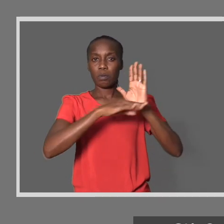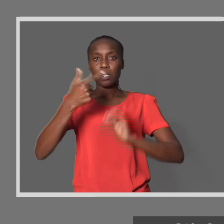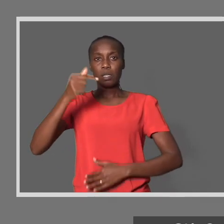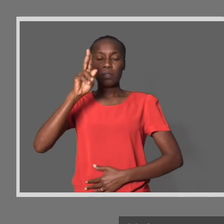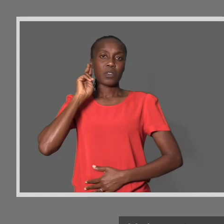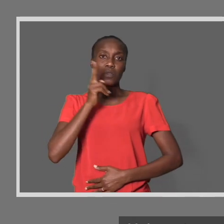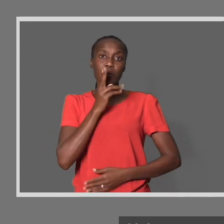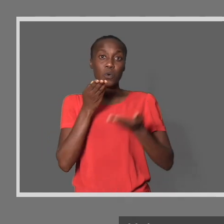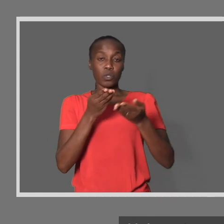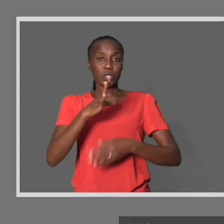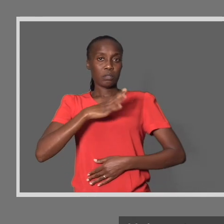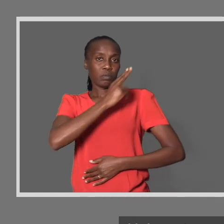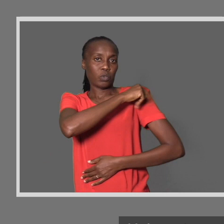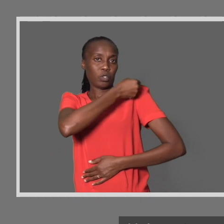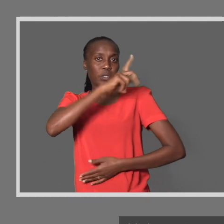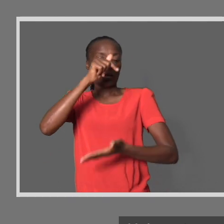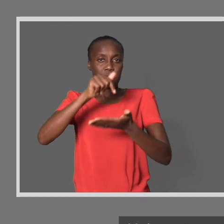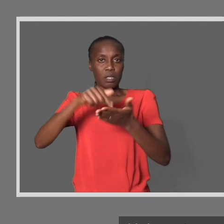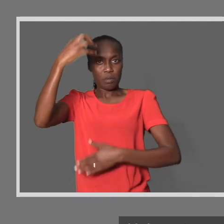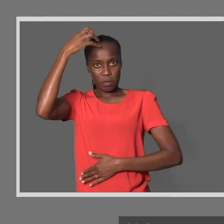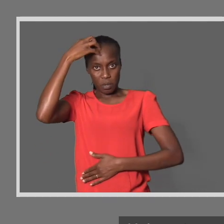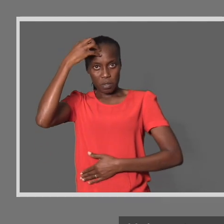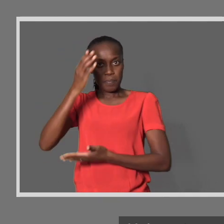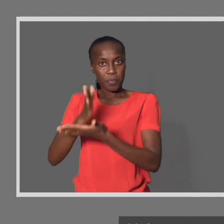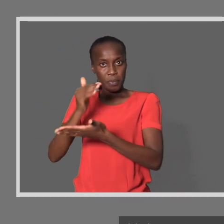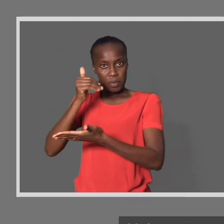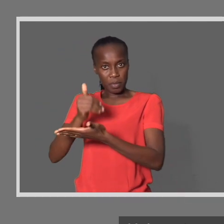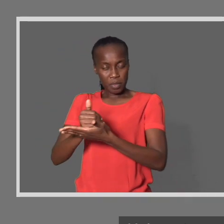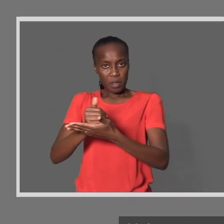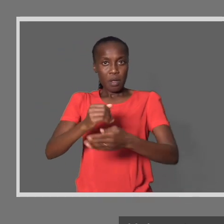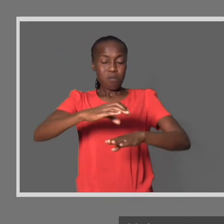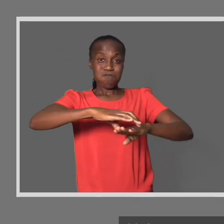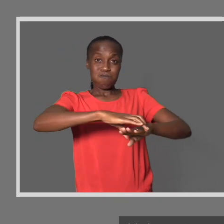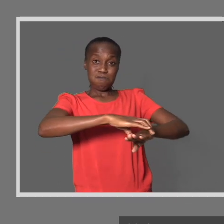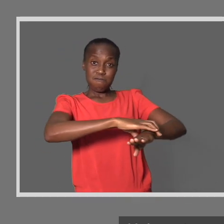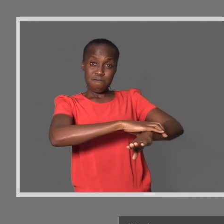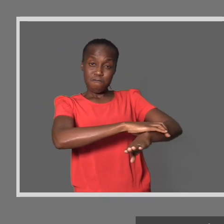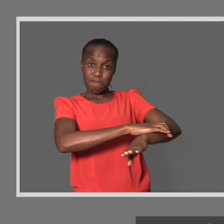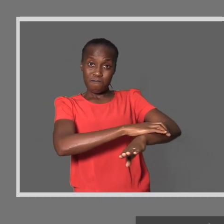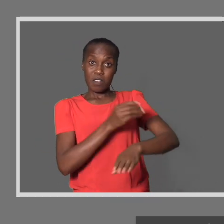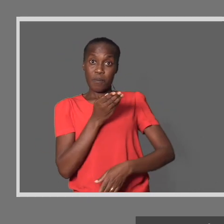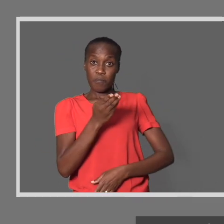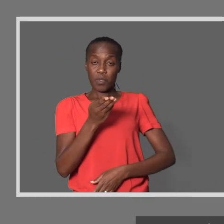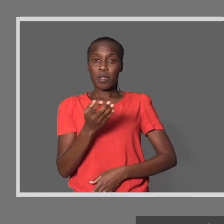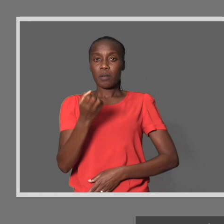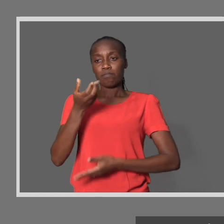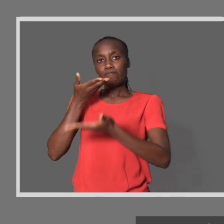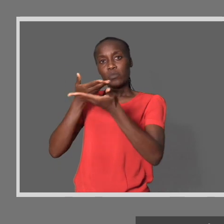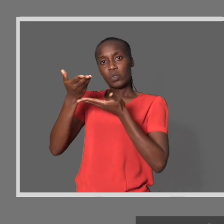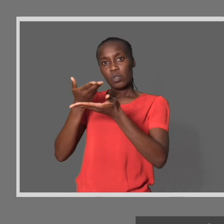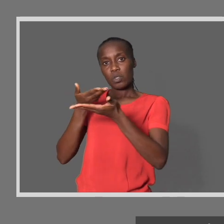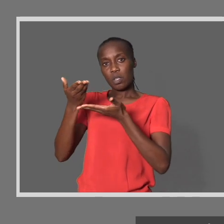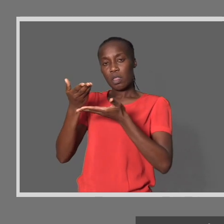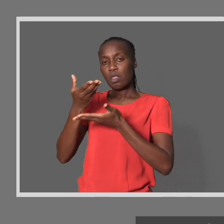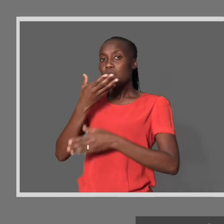TV Surdo. Hoje estamos no Estado Central de Maputo, departamento de ortopedia, onde nós vamos conversar